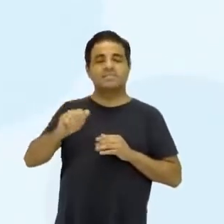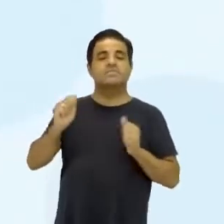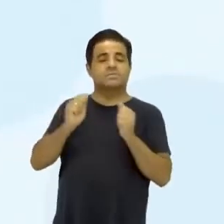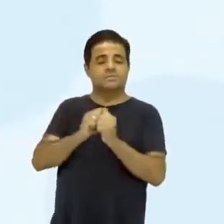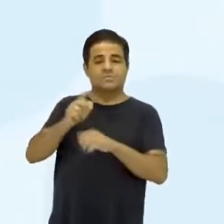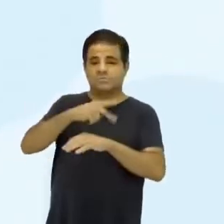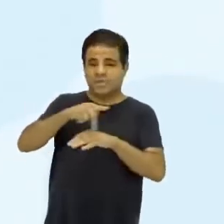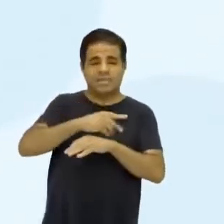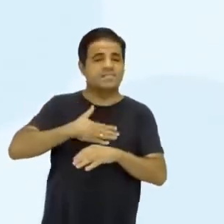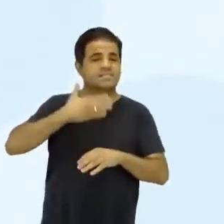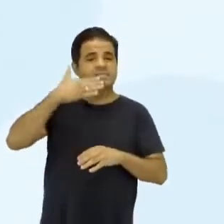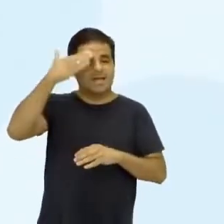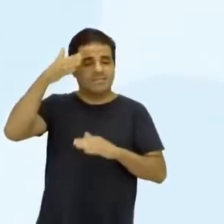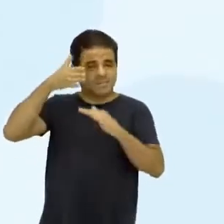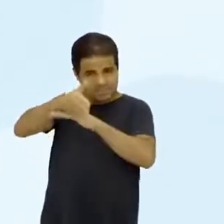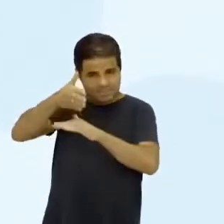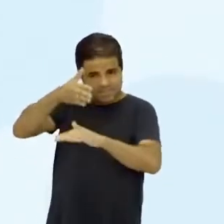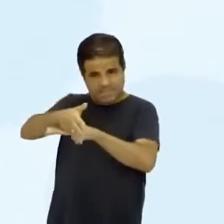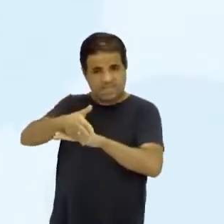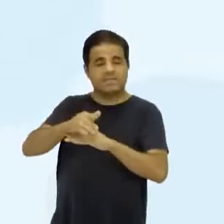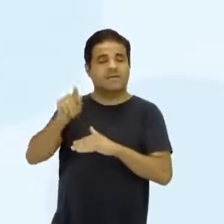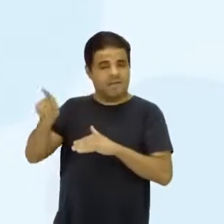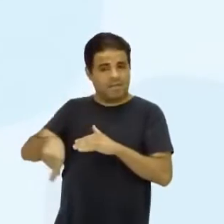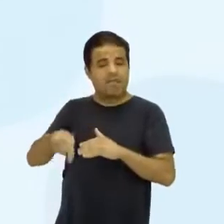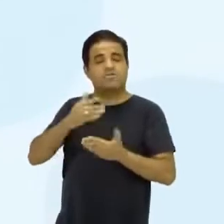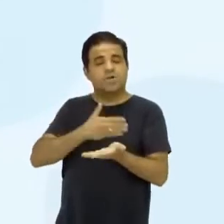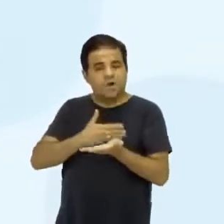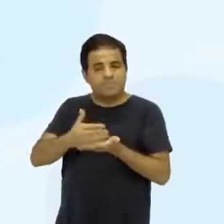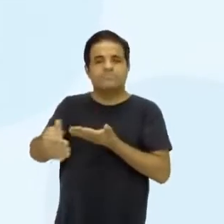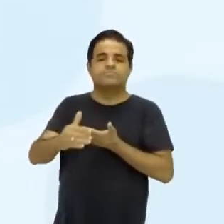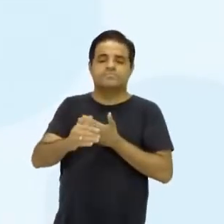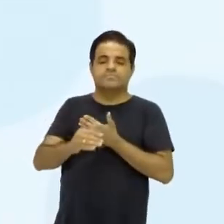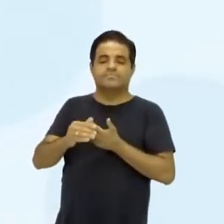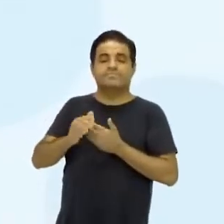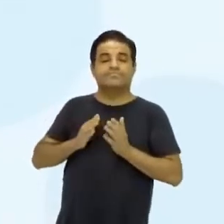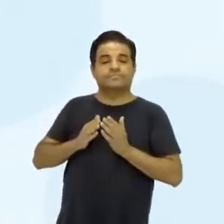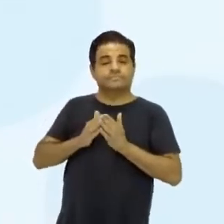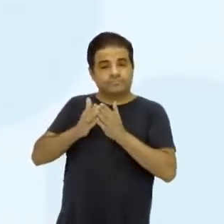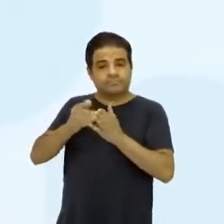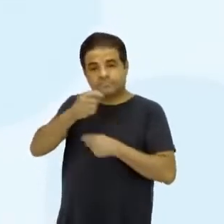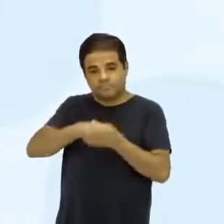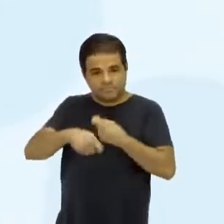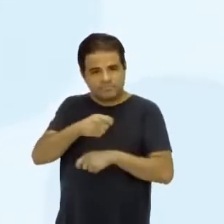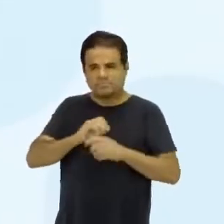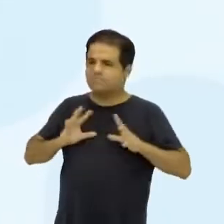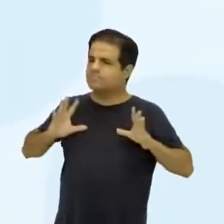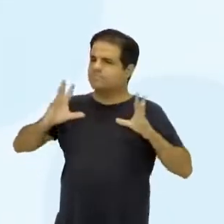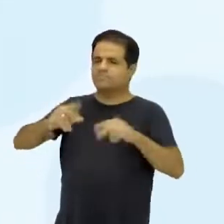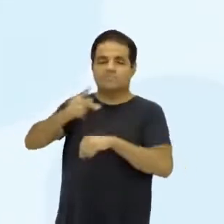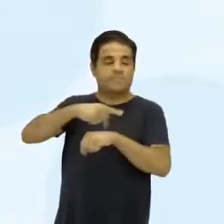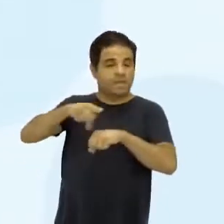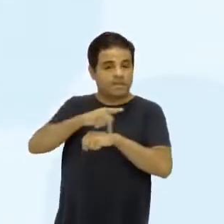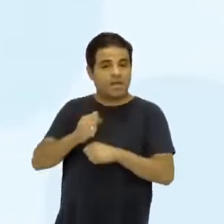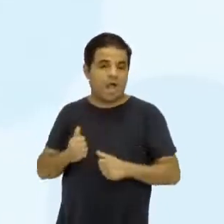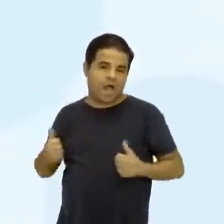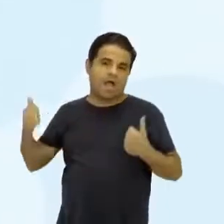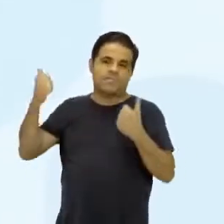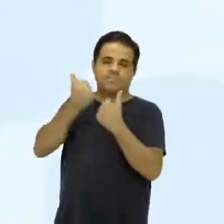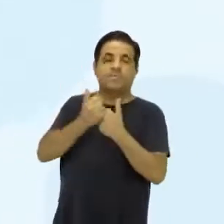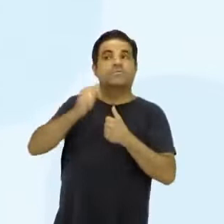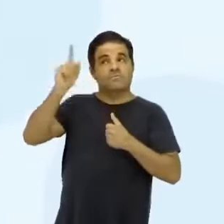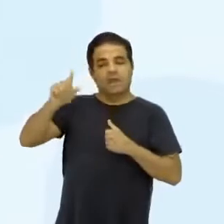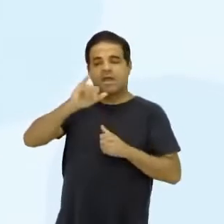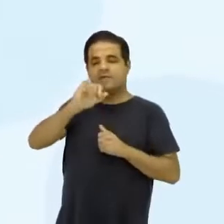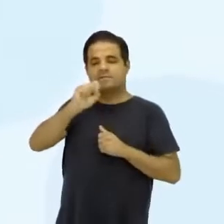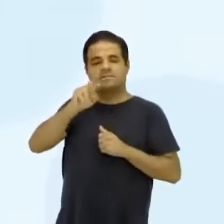junto os países árabes que participam da OPEP, eles começam a fazer um embargo econômico a todos os países que apoiaram Israel.